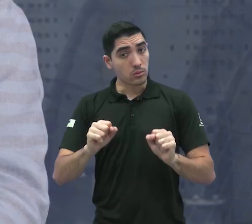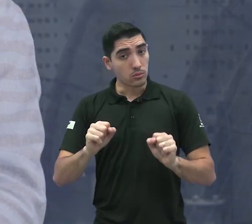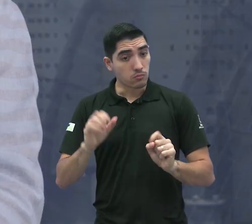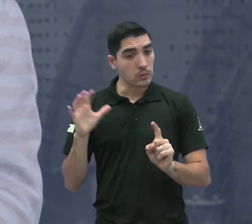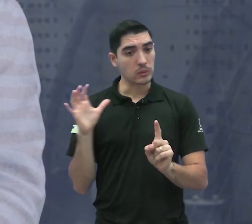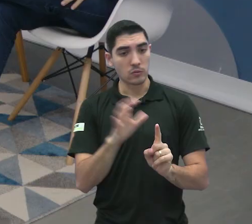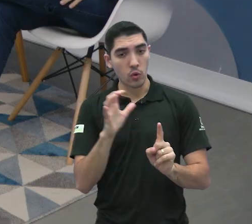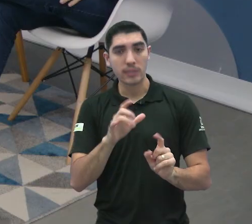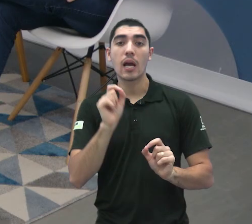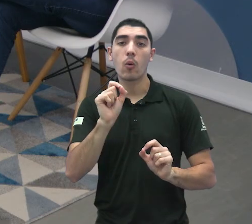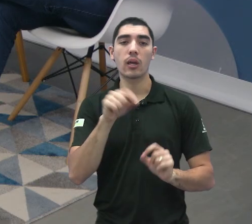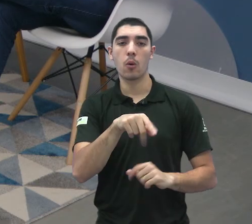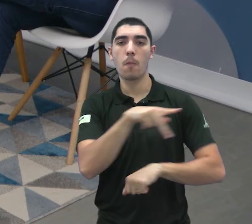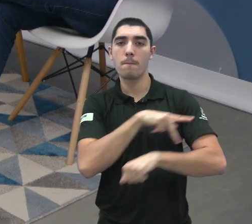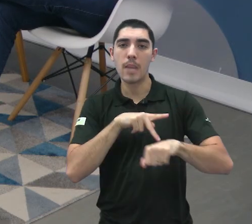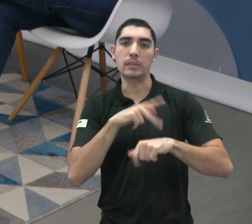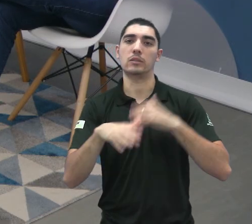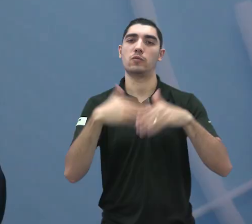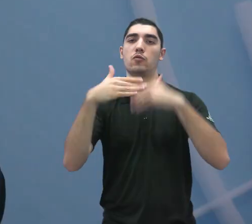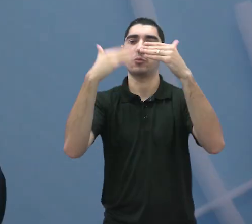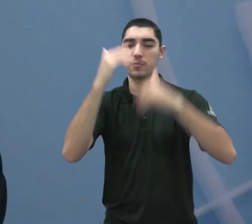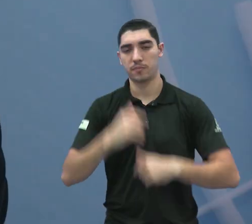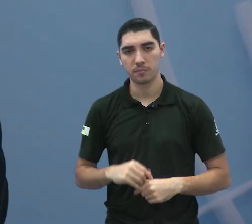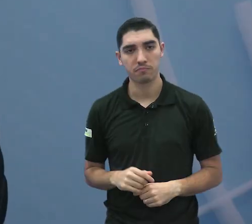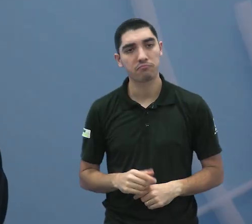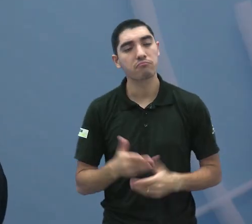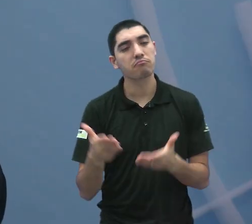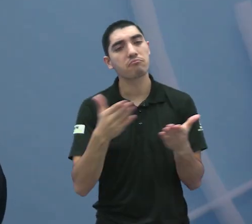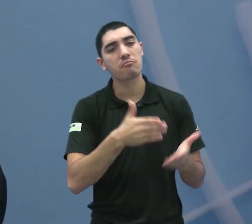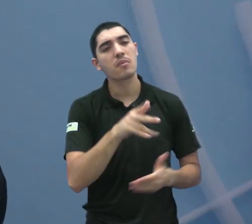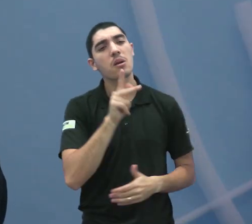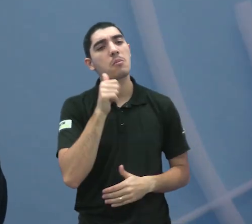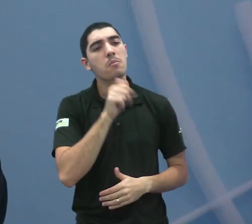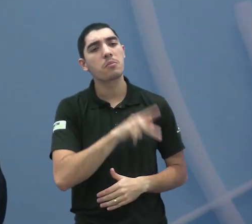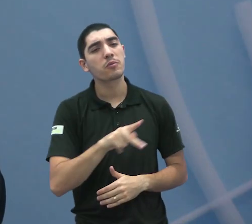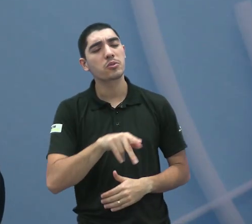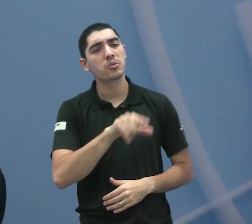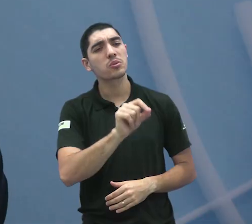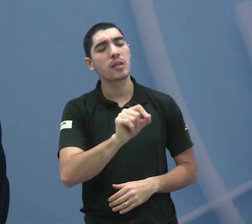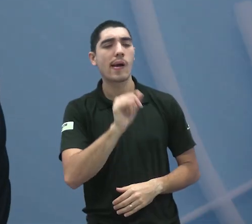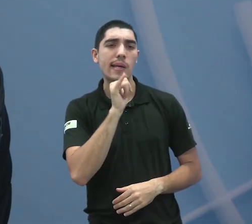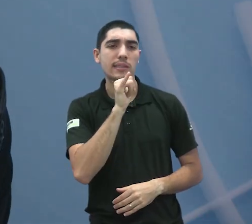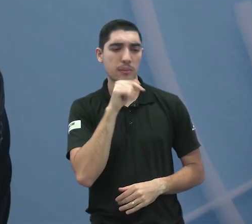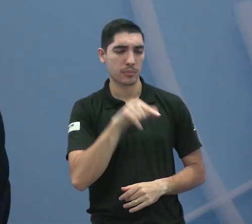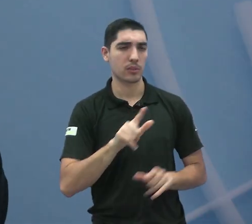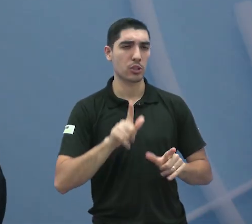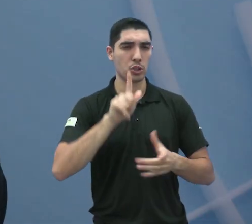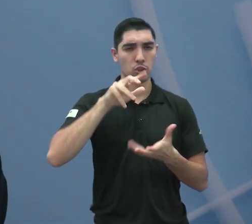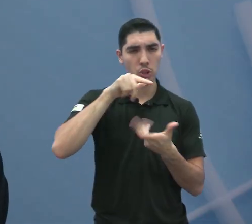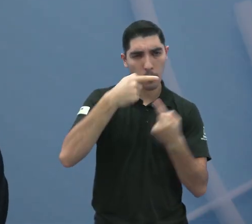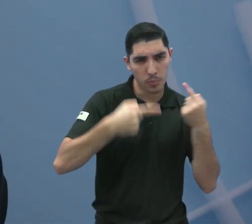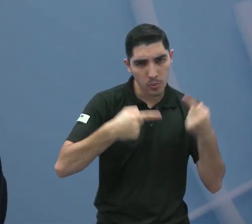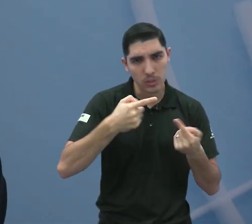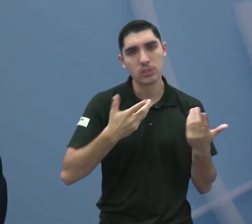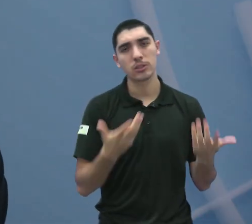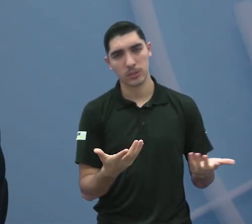país. Agora, professora, quando se trata dessa questão geopolítica, que também